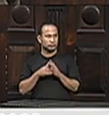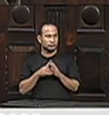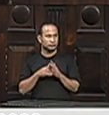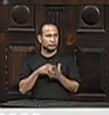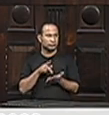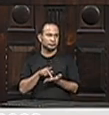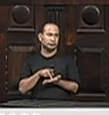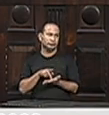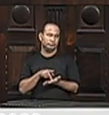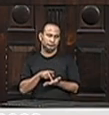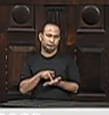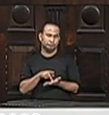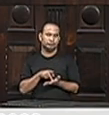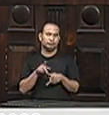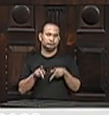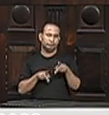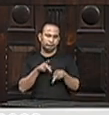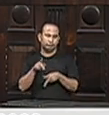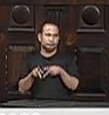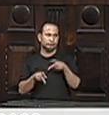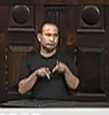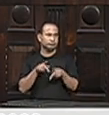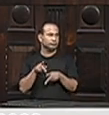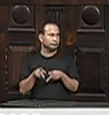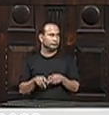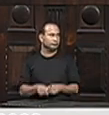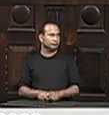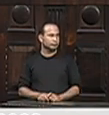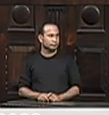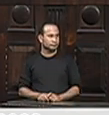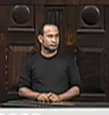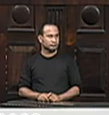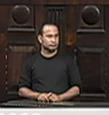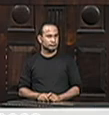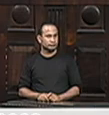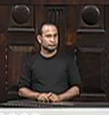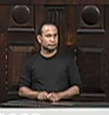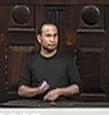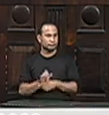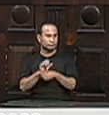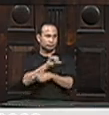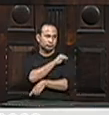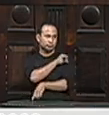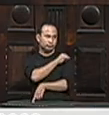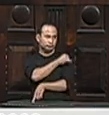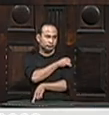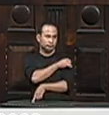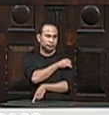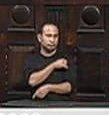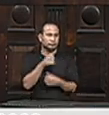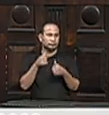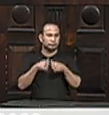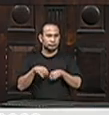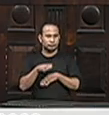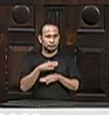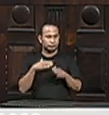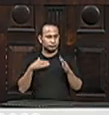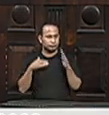como legislativo, uma resposta ao Executivo que atua ou que age exatamente na